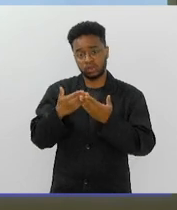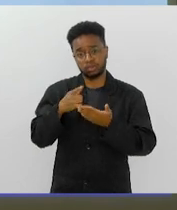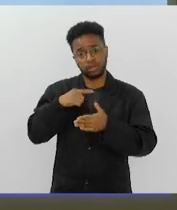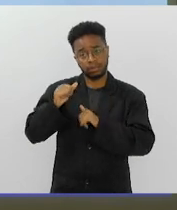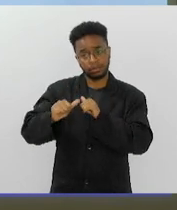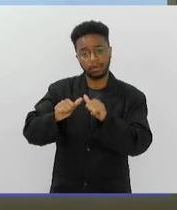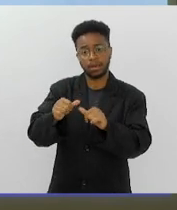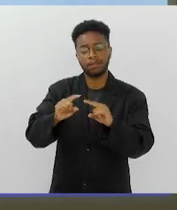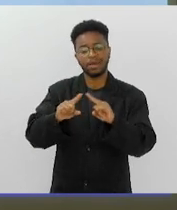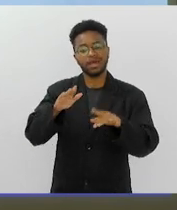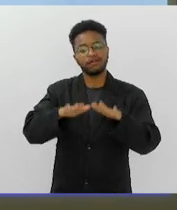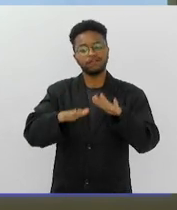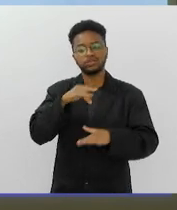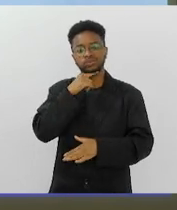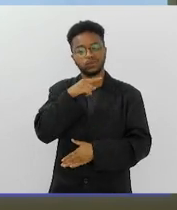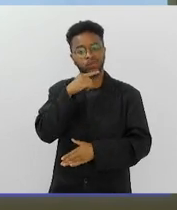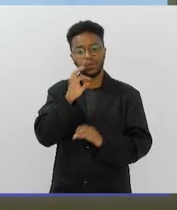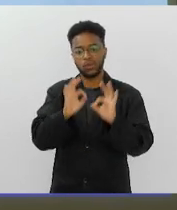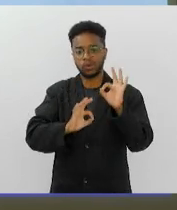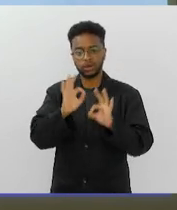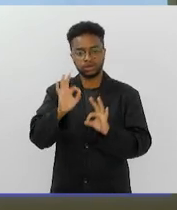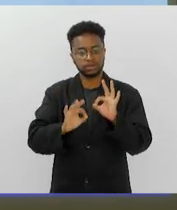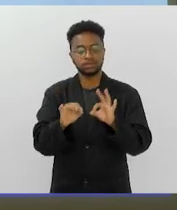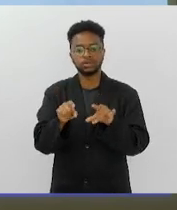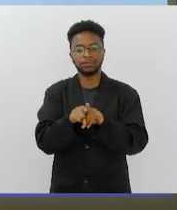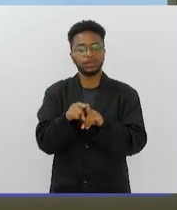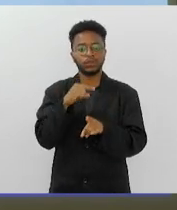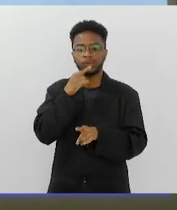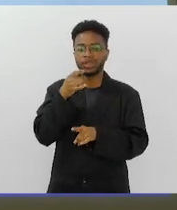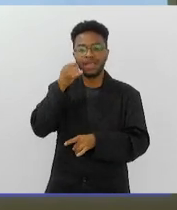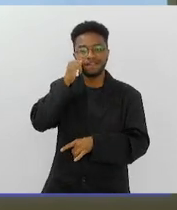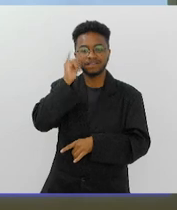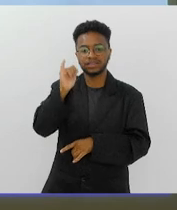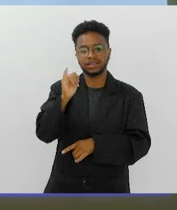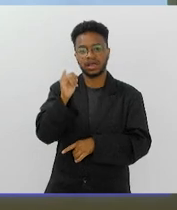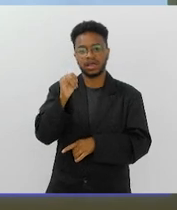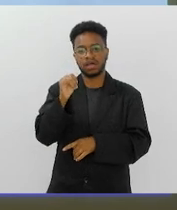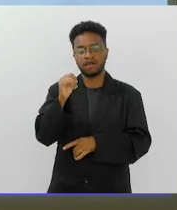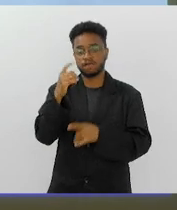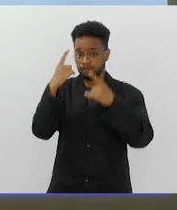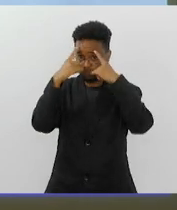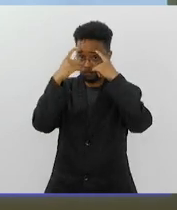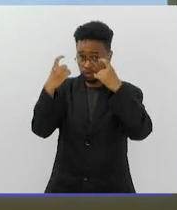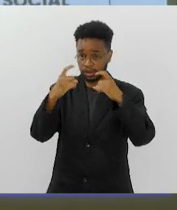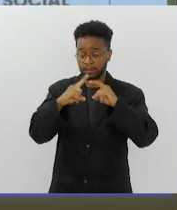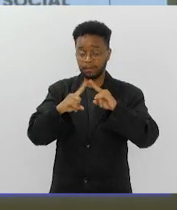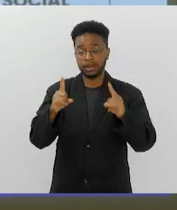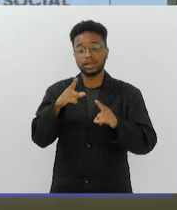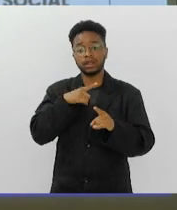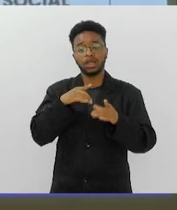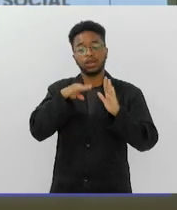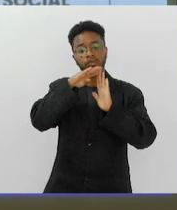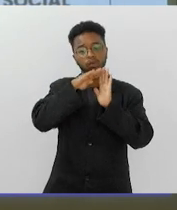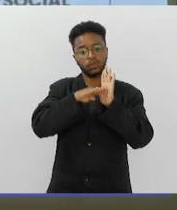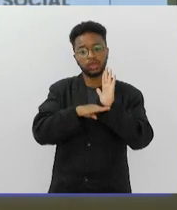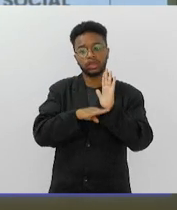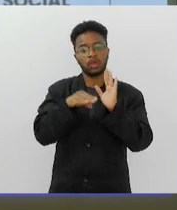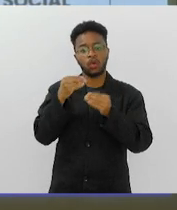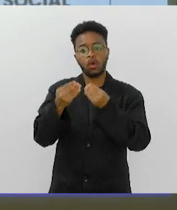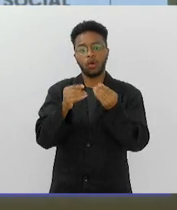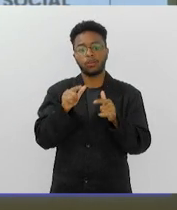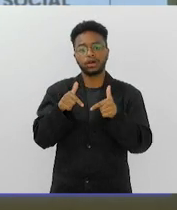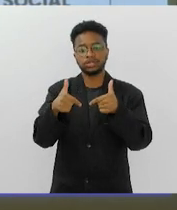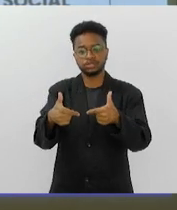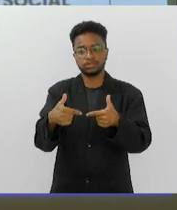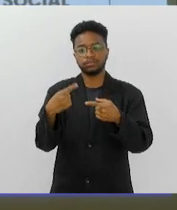vezes, organizar e evitar que o conflito e a violência aconteça, a gente tem um guia de protocolos que orienta a